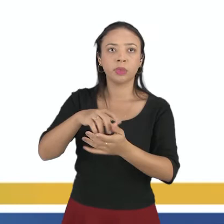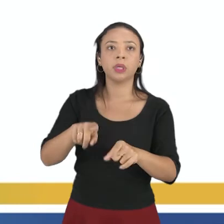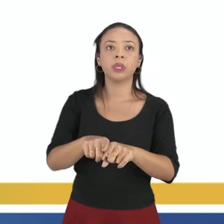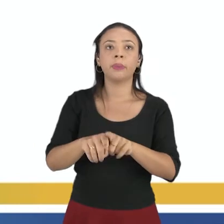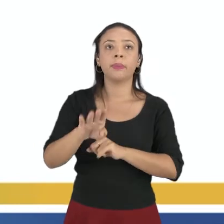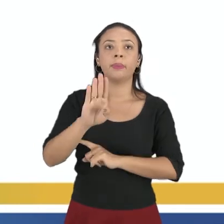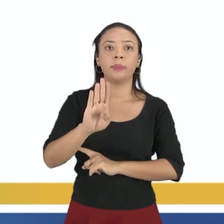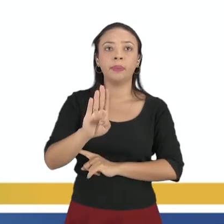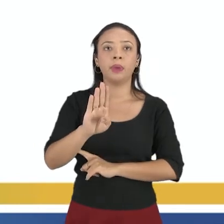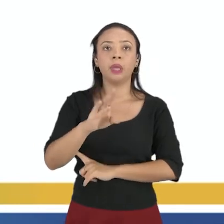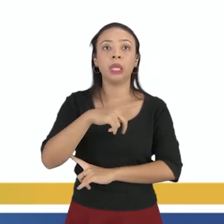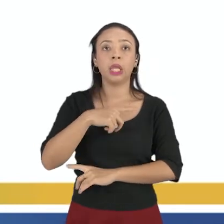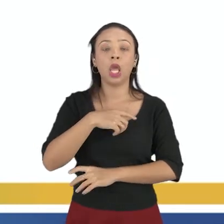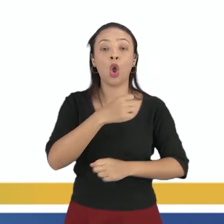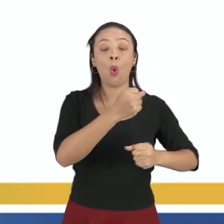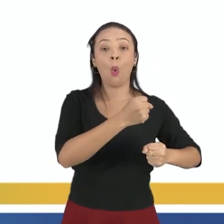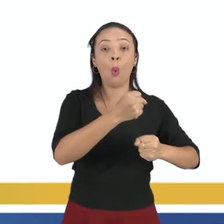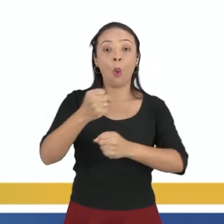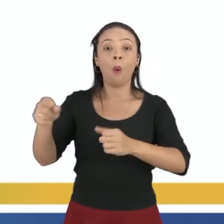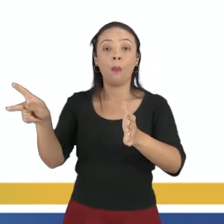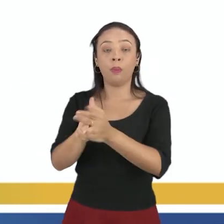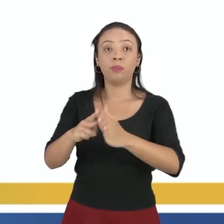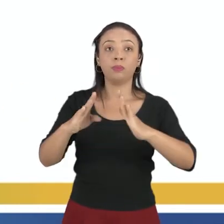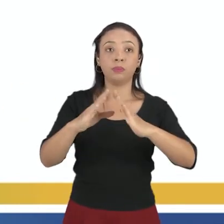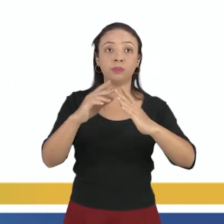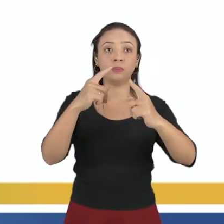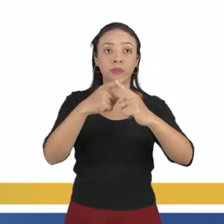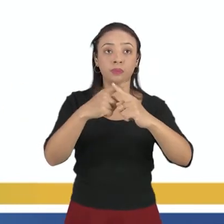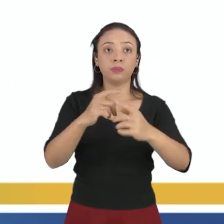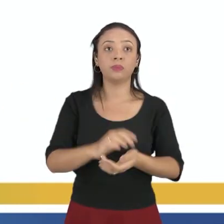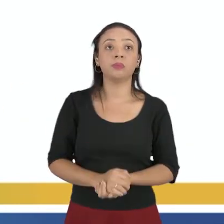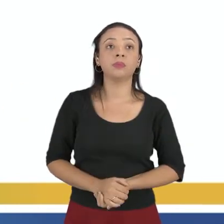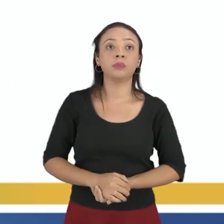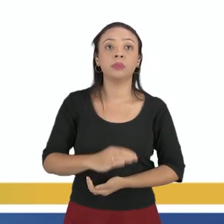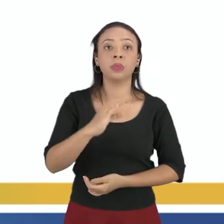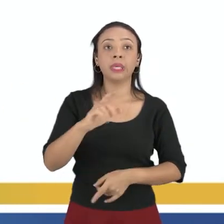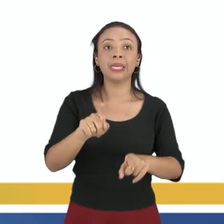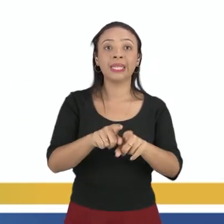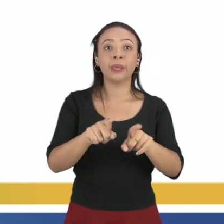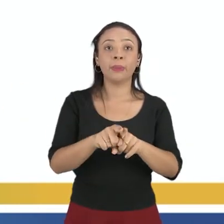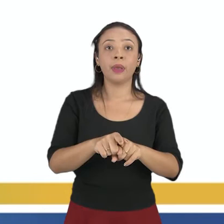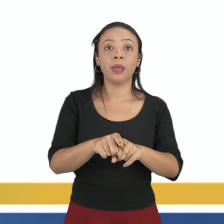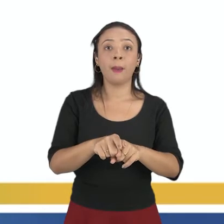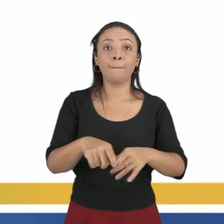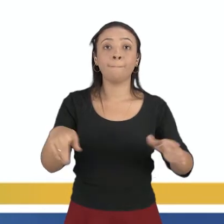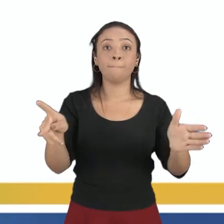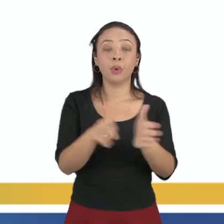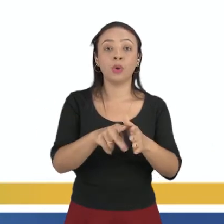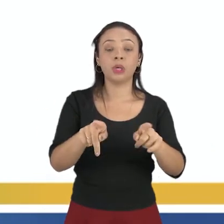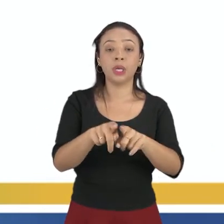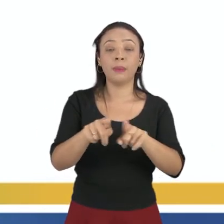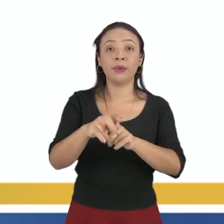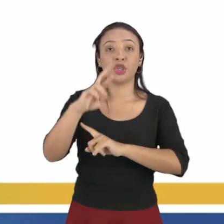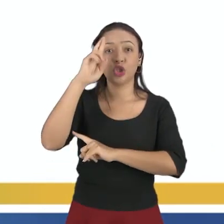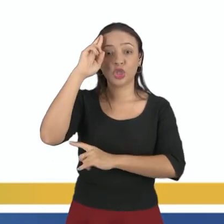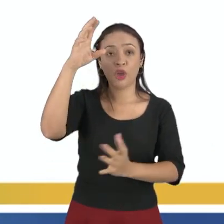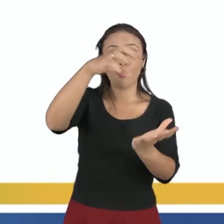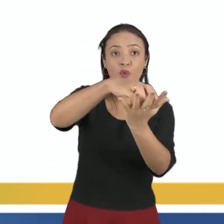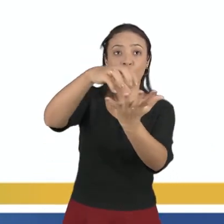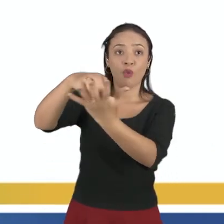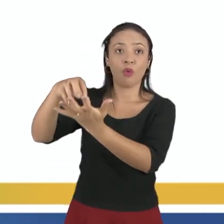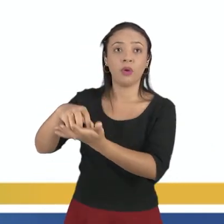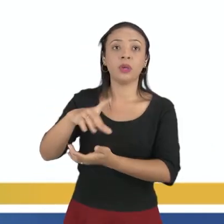poder executivo à igreja, relação direta entre posse e soberania dos feudos, fragmentando assim o poder